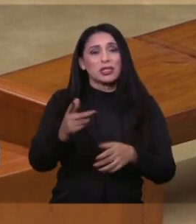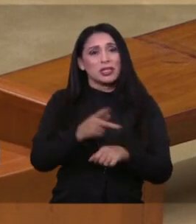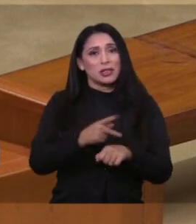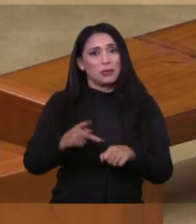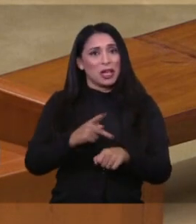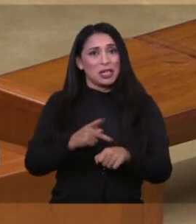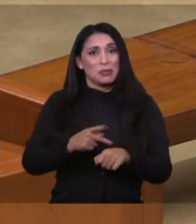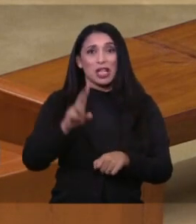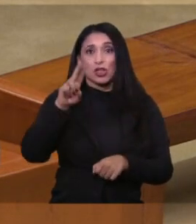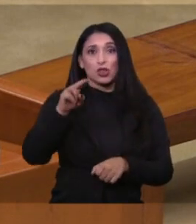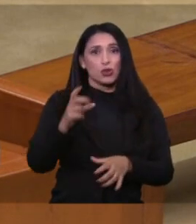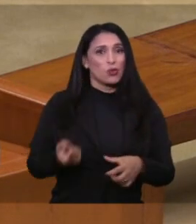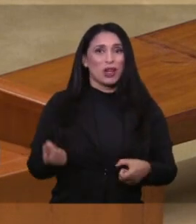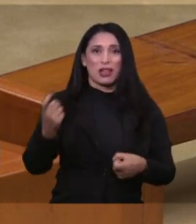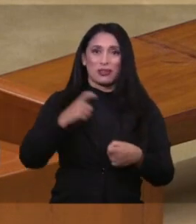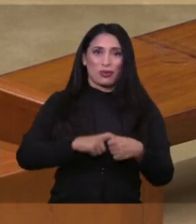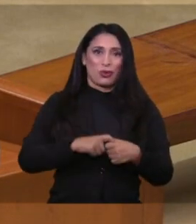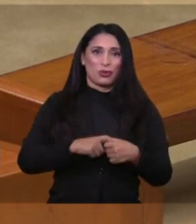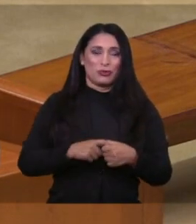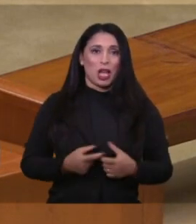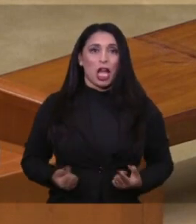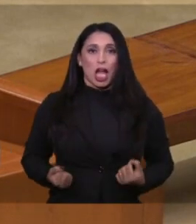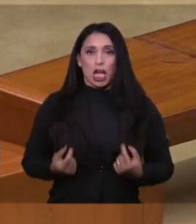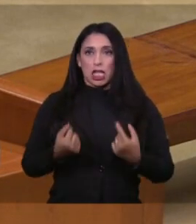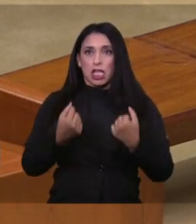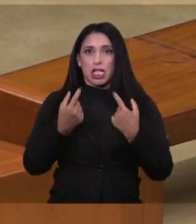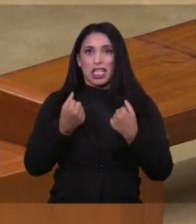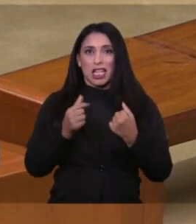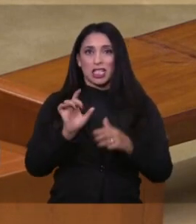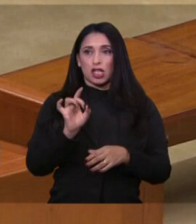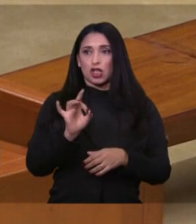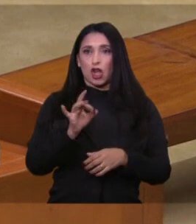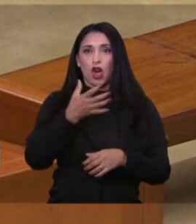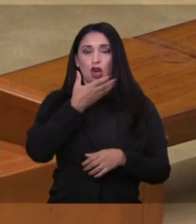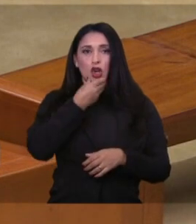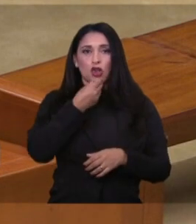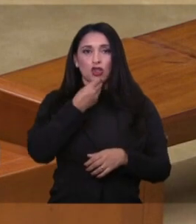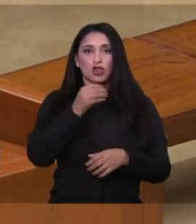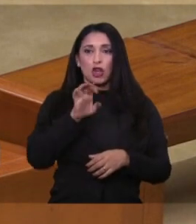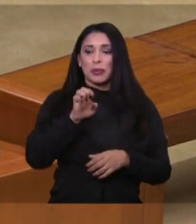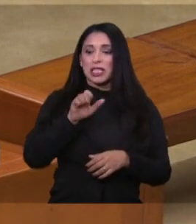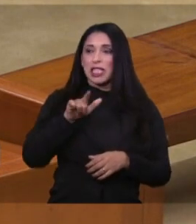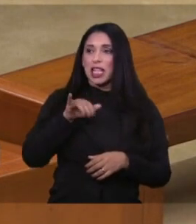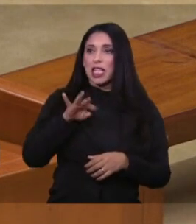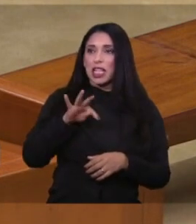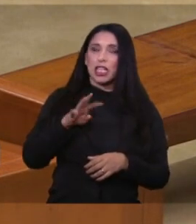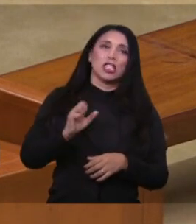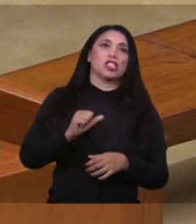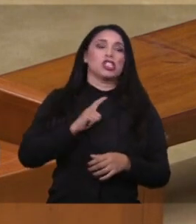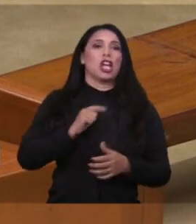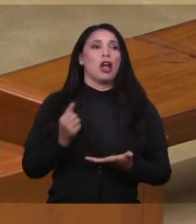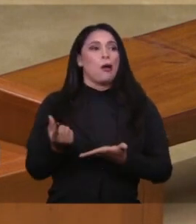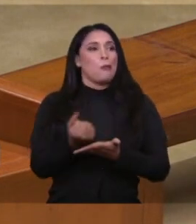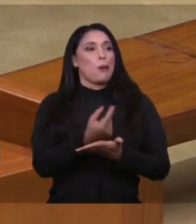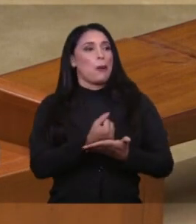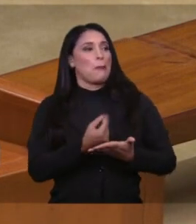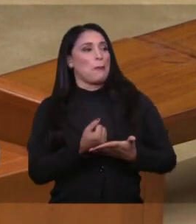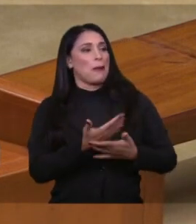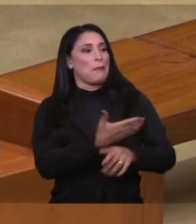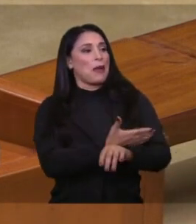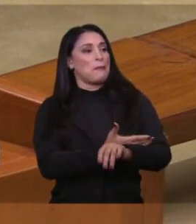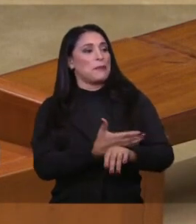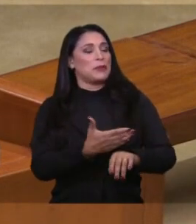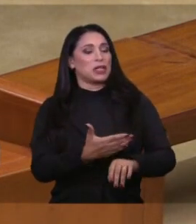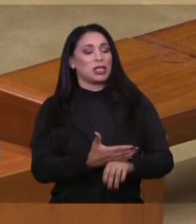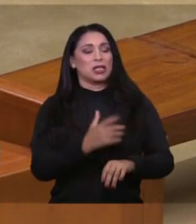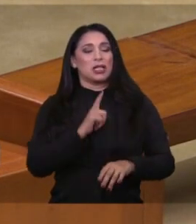obtiveram retorno. Essa riqueza foi usufruída por uma elite privilegiada, aristocrática, branca. Então,